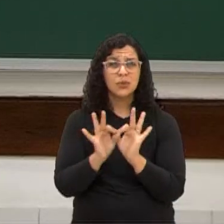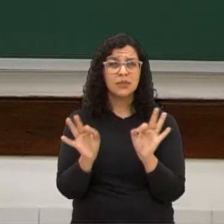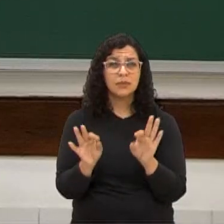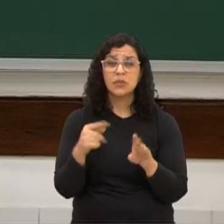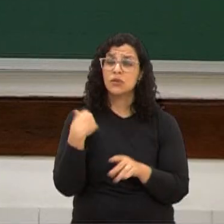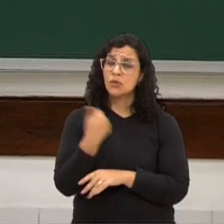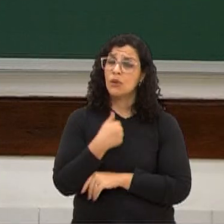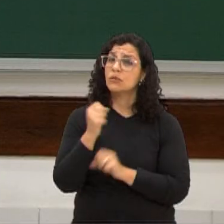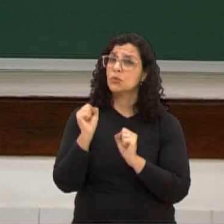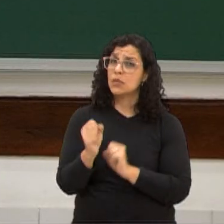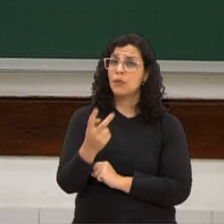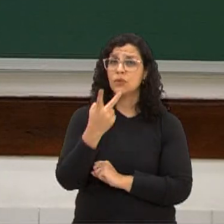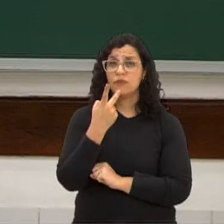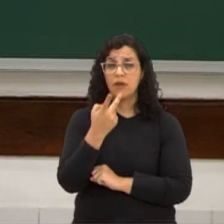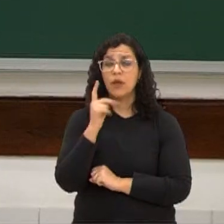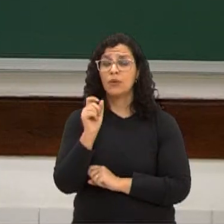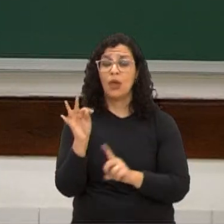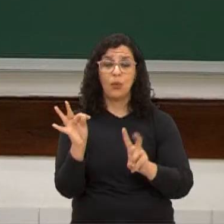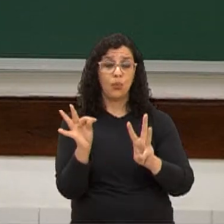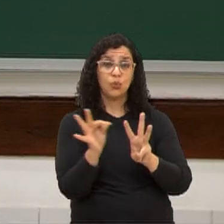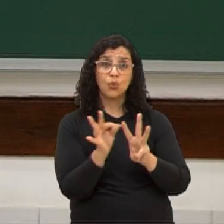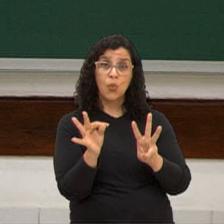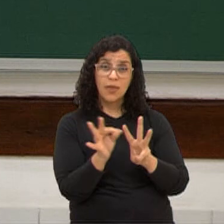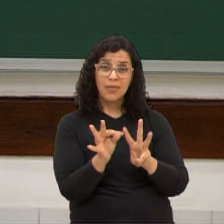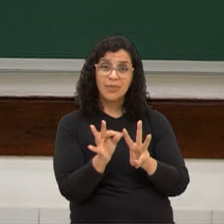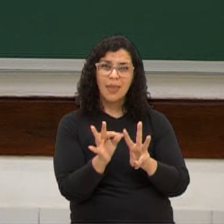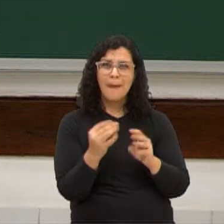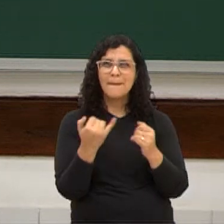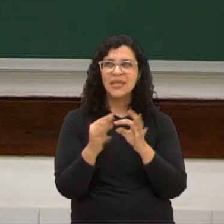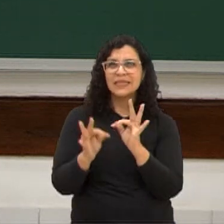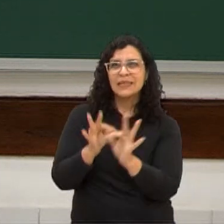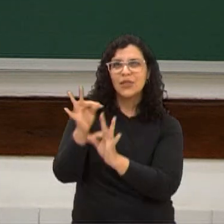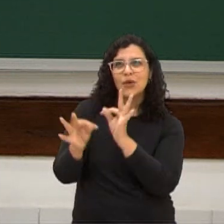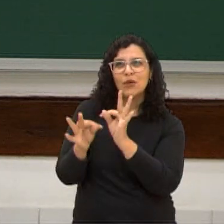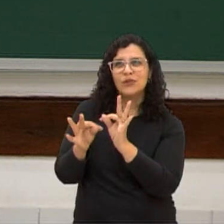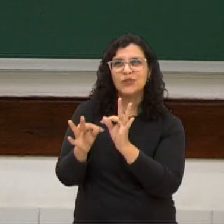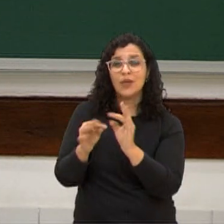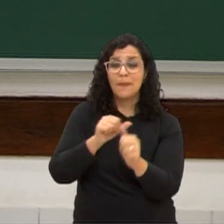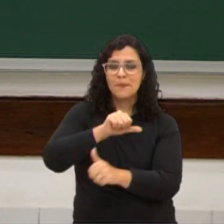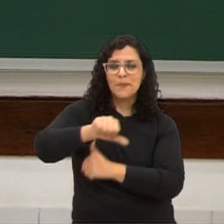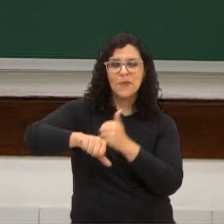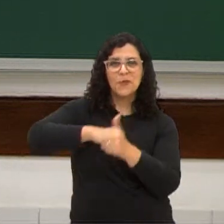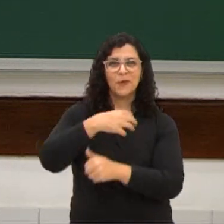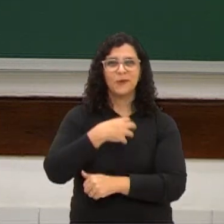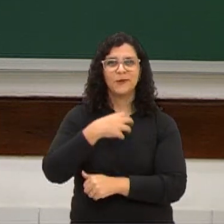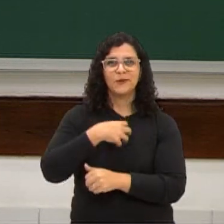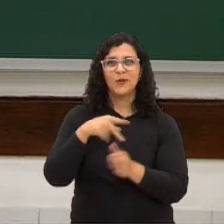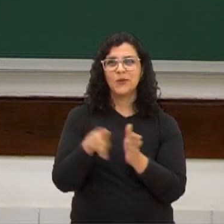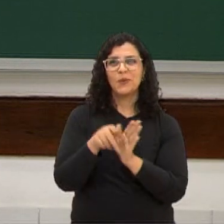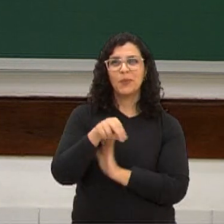pode dizer que o tweet é uma evolução das notas de recado, dos bilhetes, né?